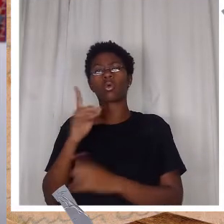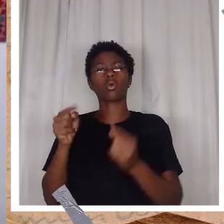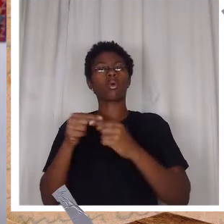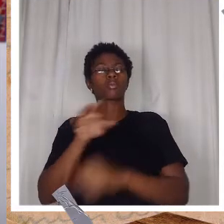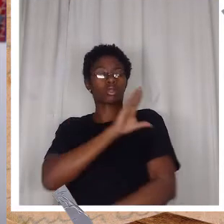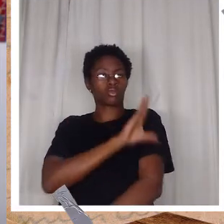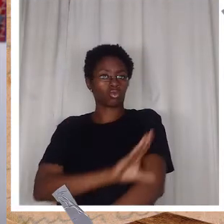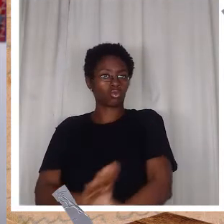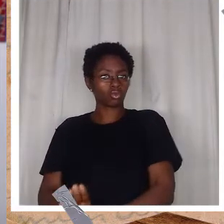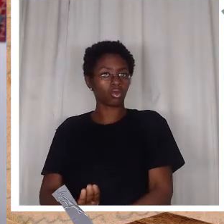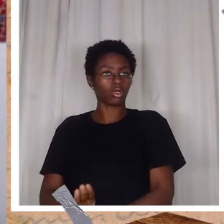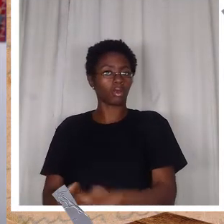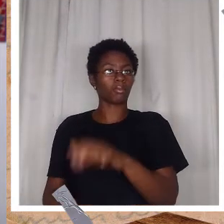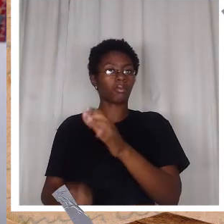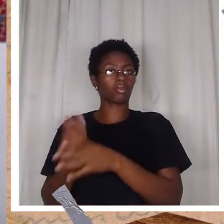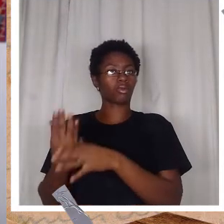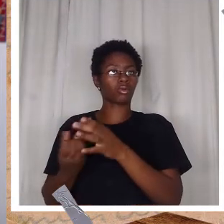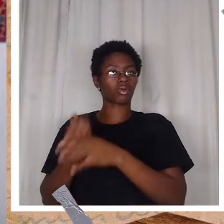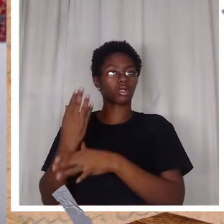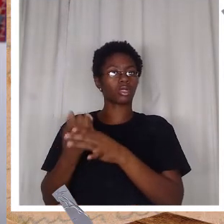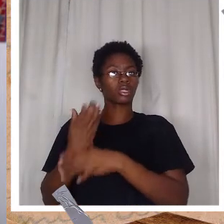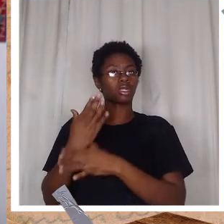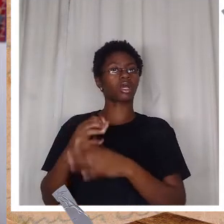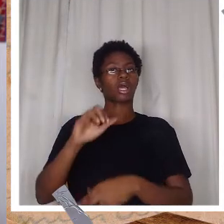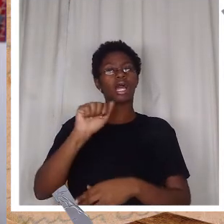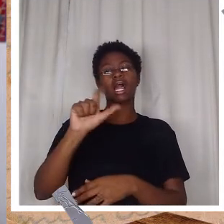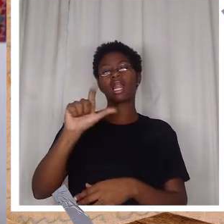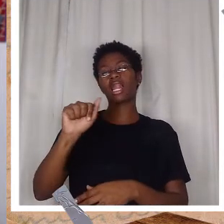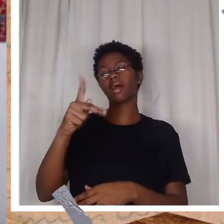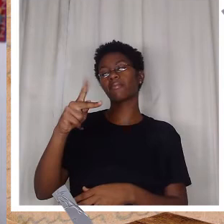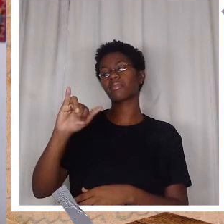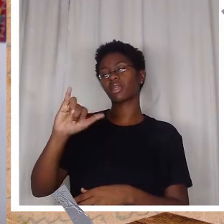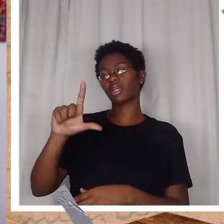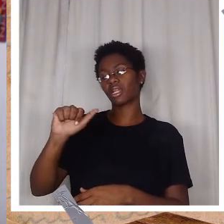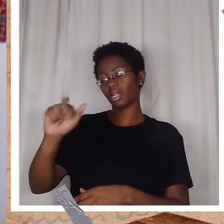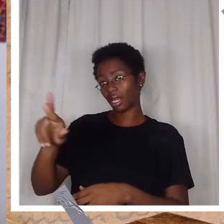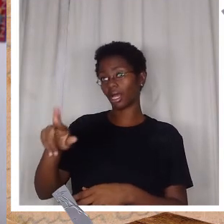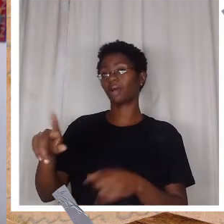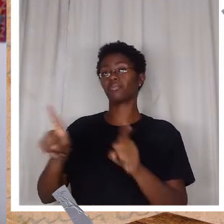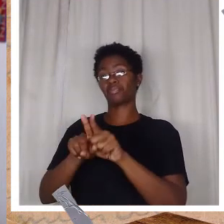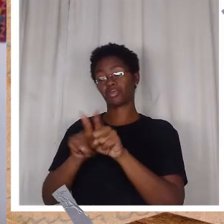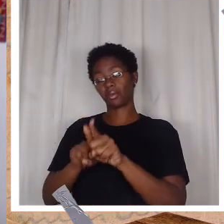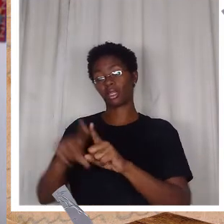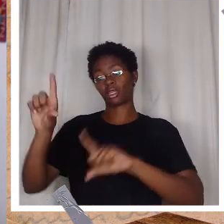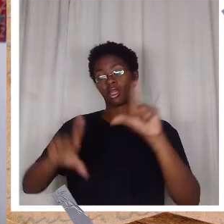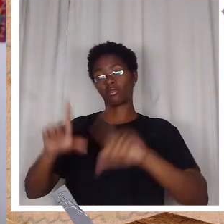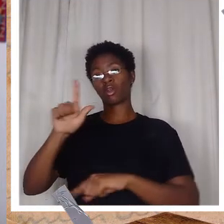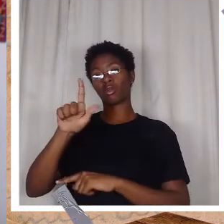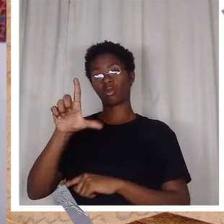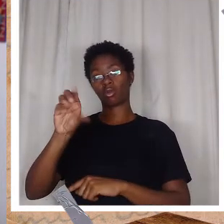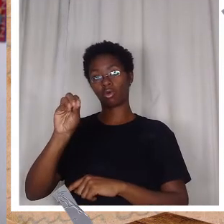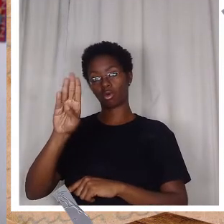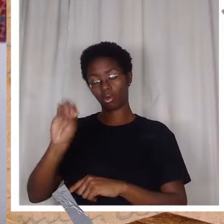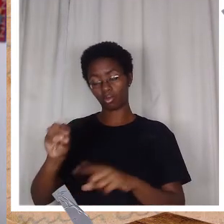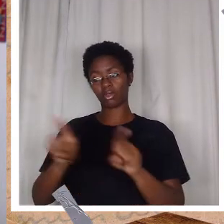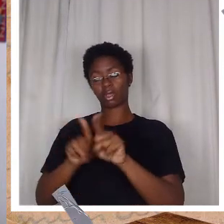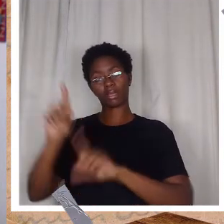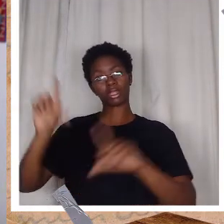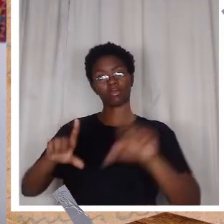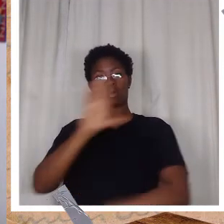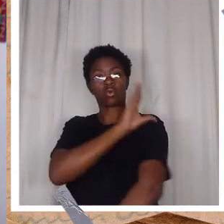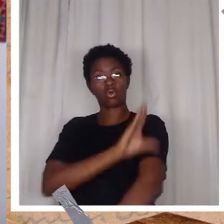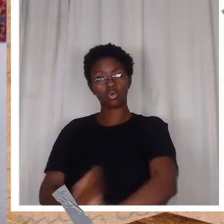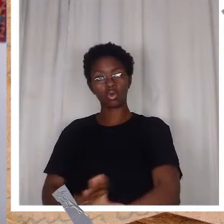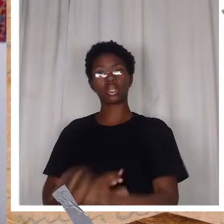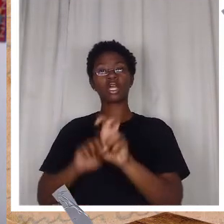que foi produzido pela Lapilar, TV Globo e o Canal Futura. Dentro dele tinham 5 programas, e esse aí é